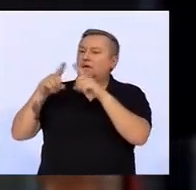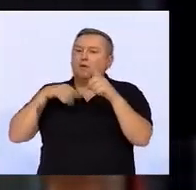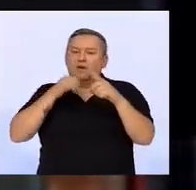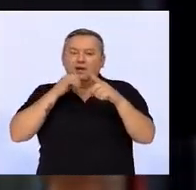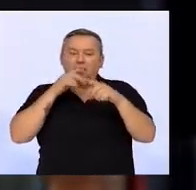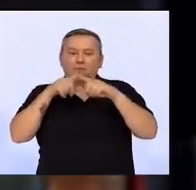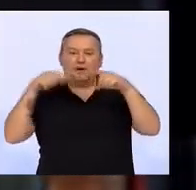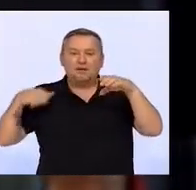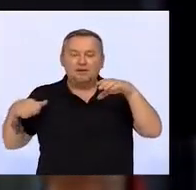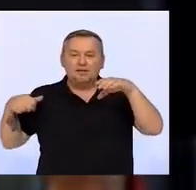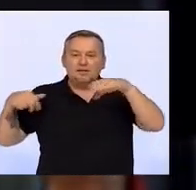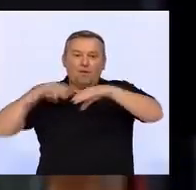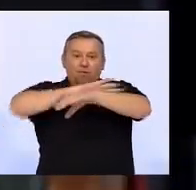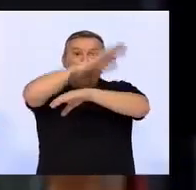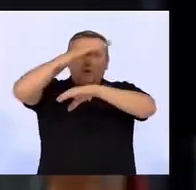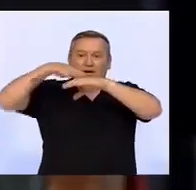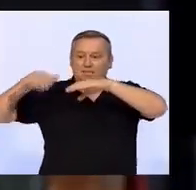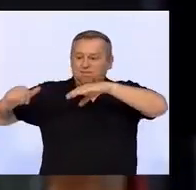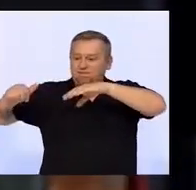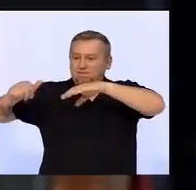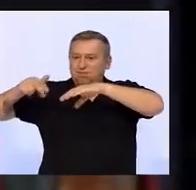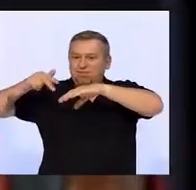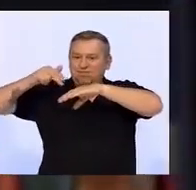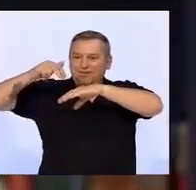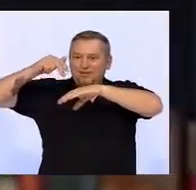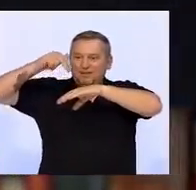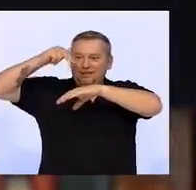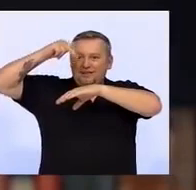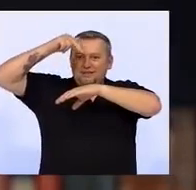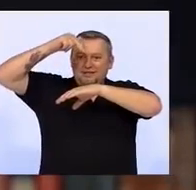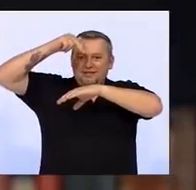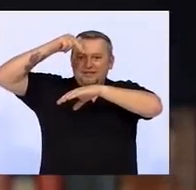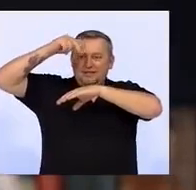montanha. Eu estava muito embaixo, Eu andei mais ou menos